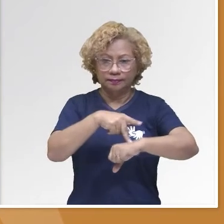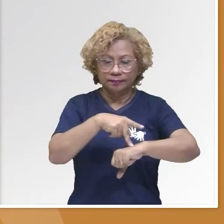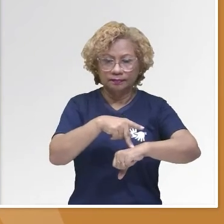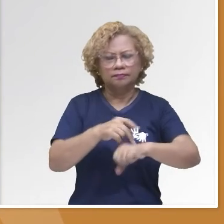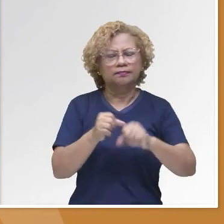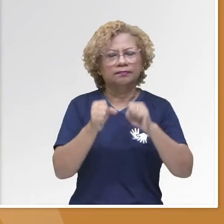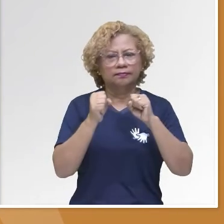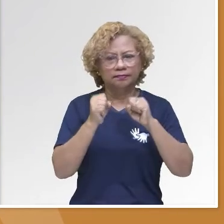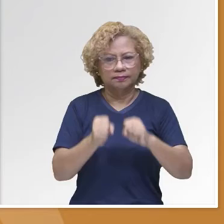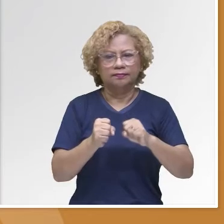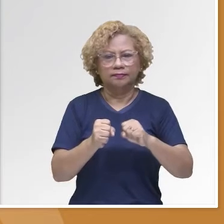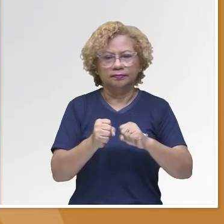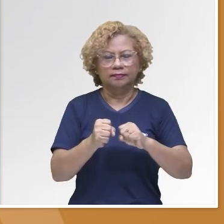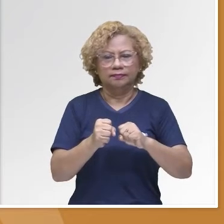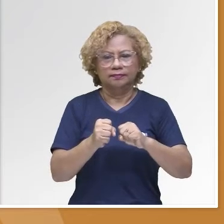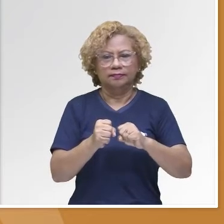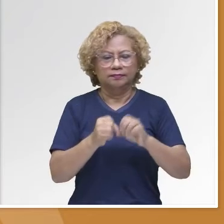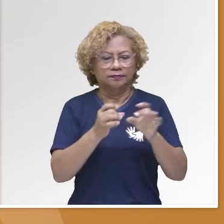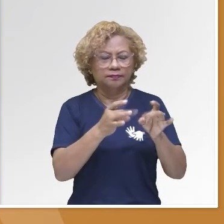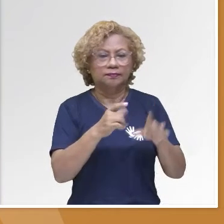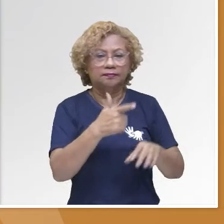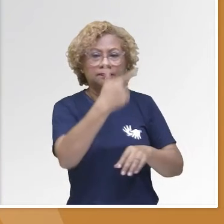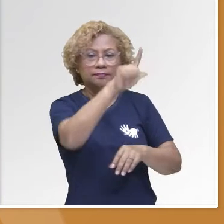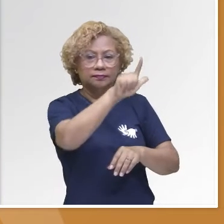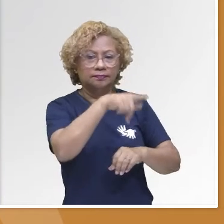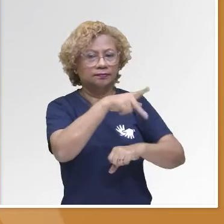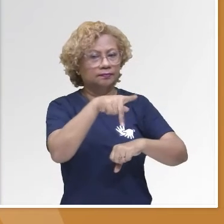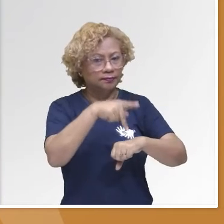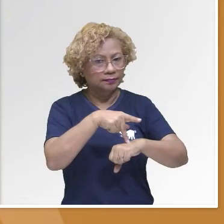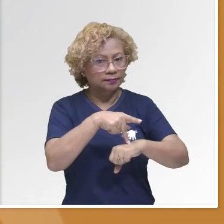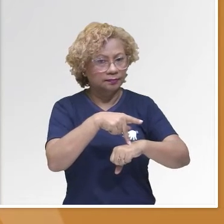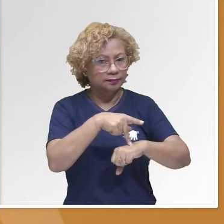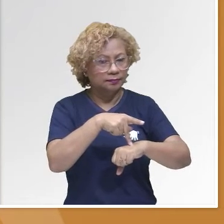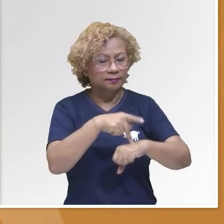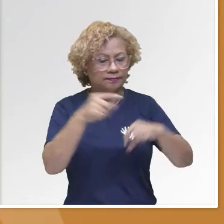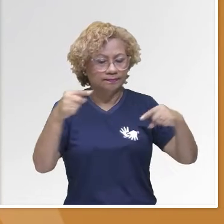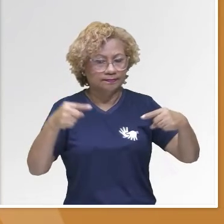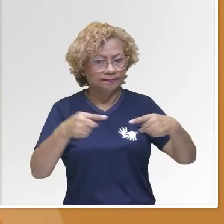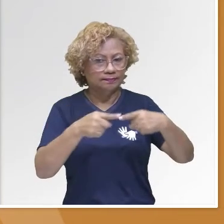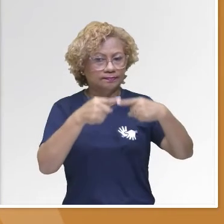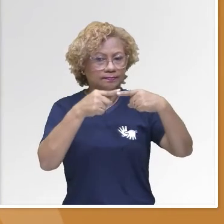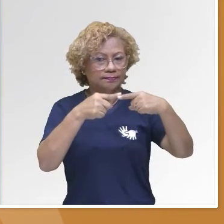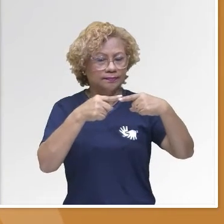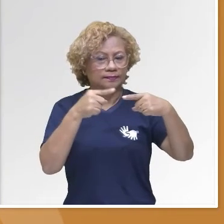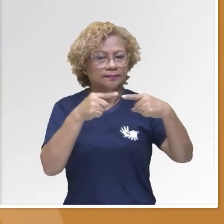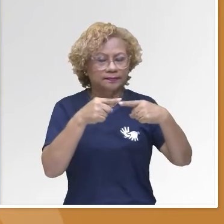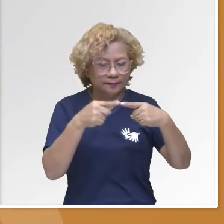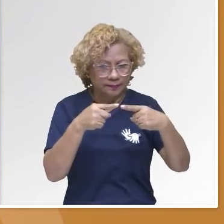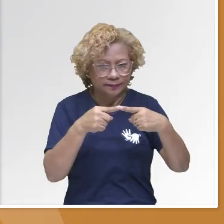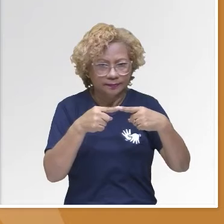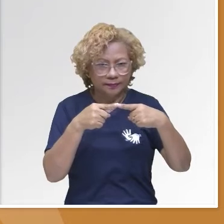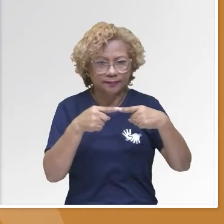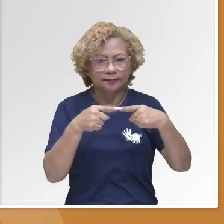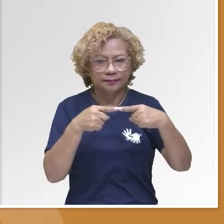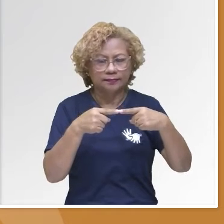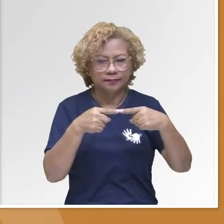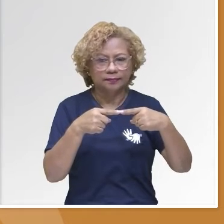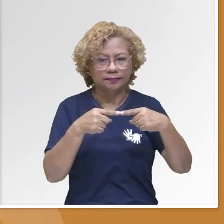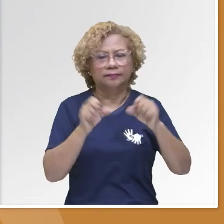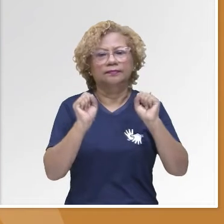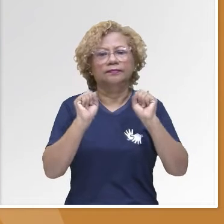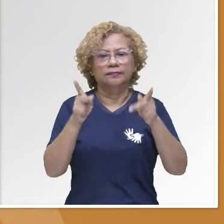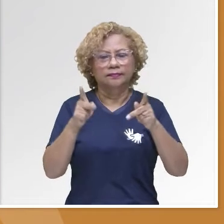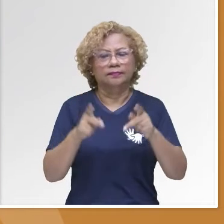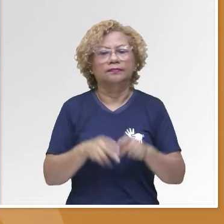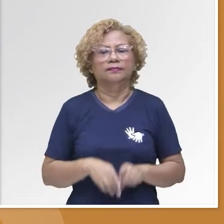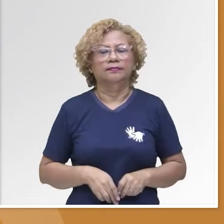pode entrar em países que vão estar aí de acordo com o que vai propor, ok? Então, a gente vai